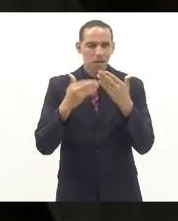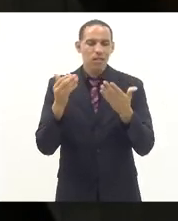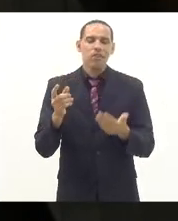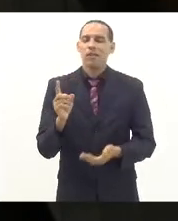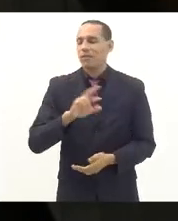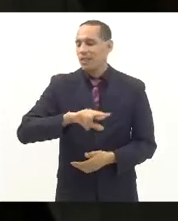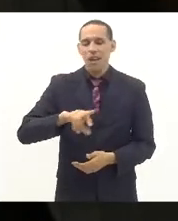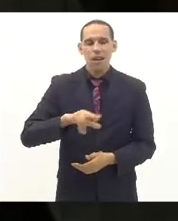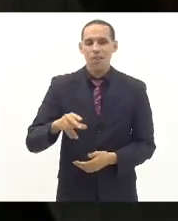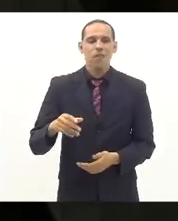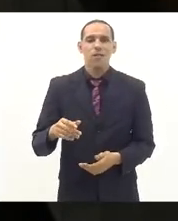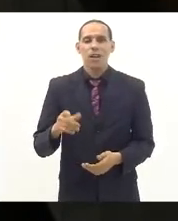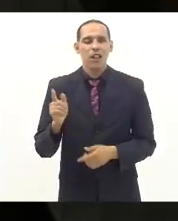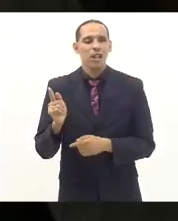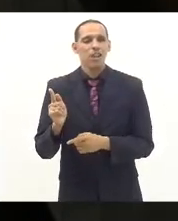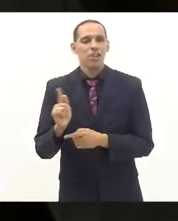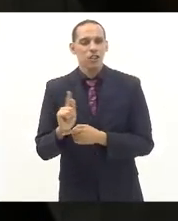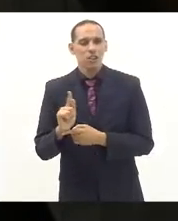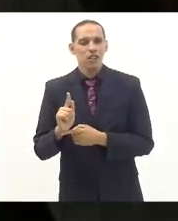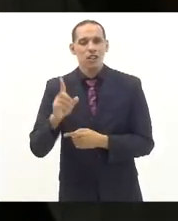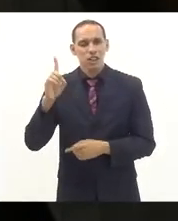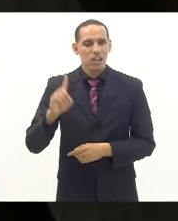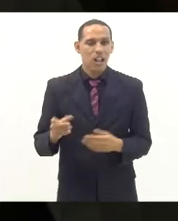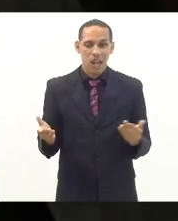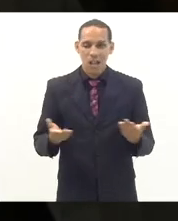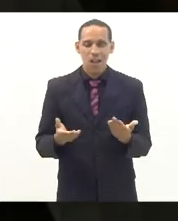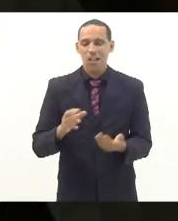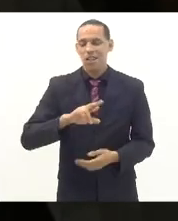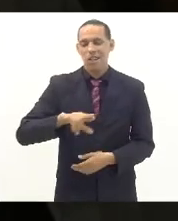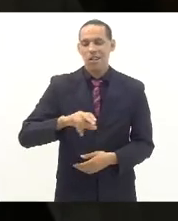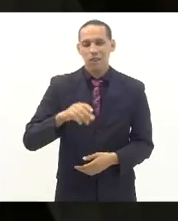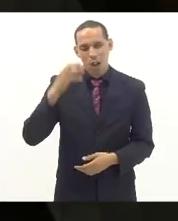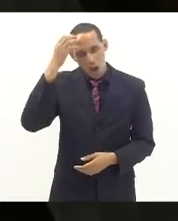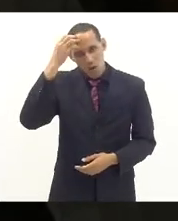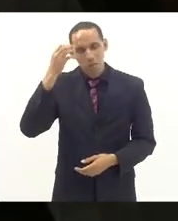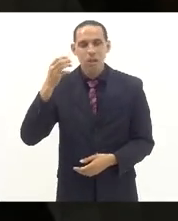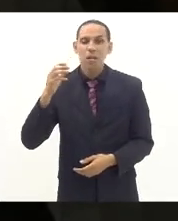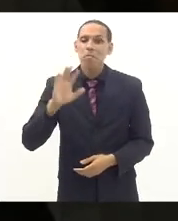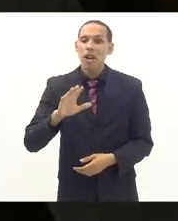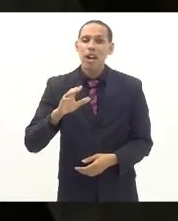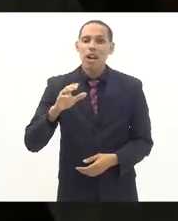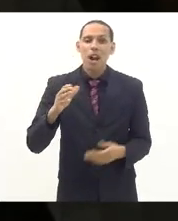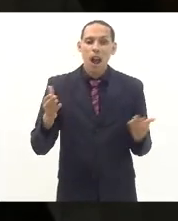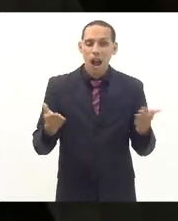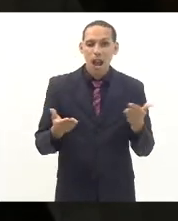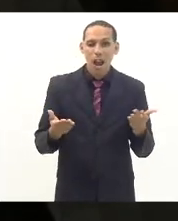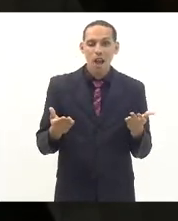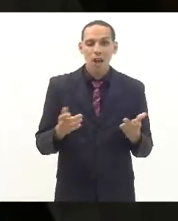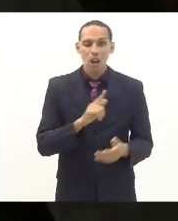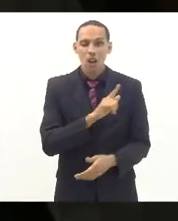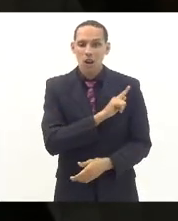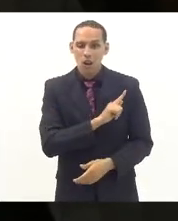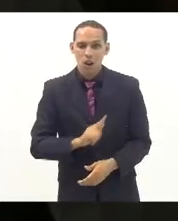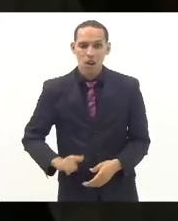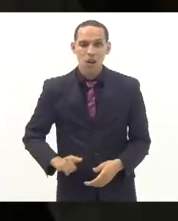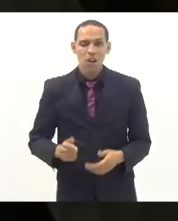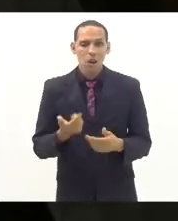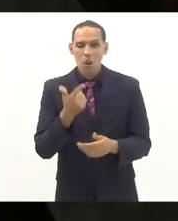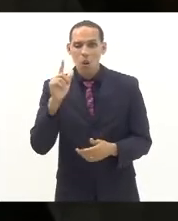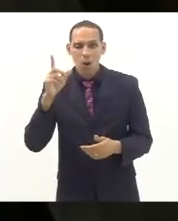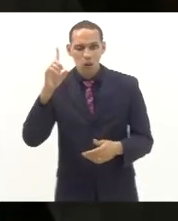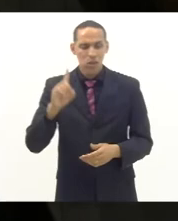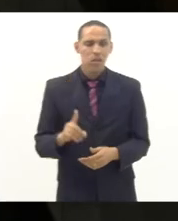é de responsabilidade dos atuais dirigentes mas Os Atuais dirigentes até agora pouco fizeram para enfrentar esse quadro para enfrentar